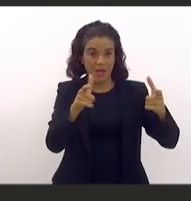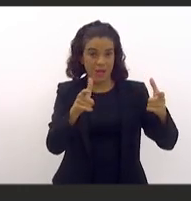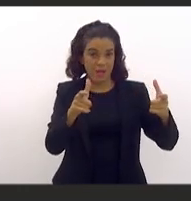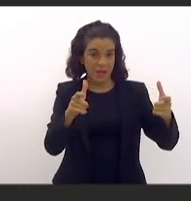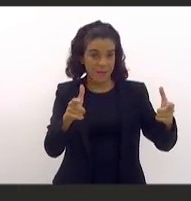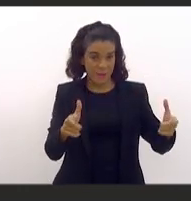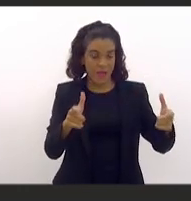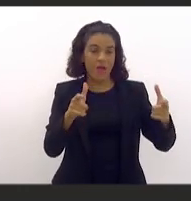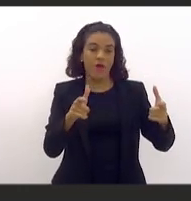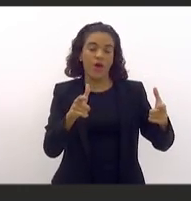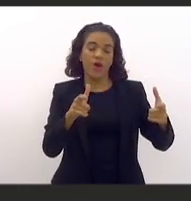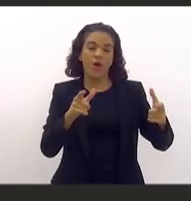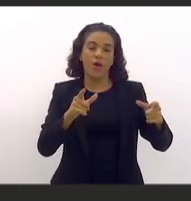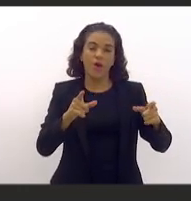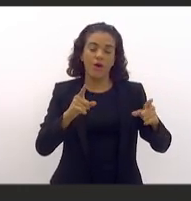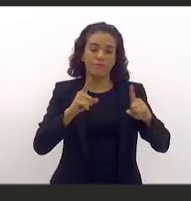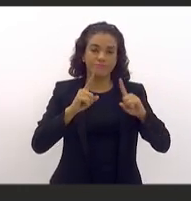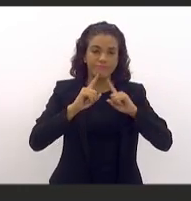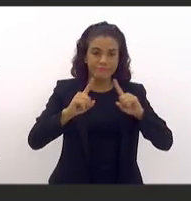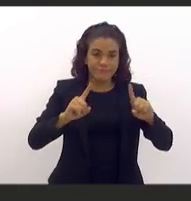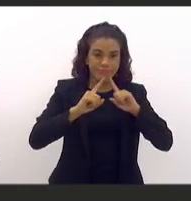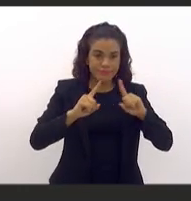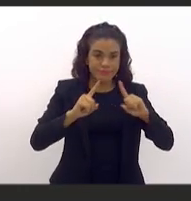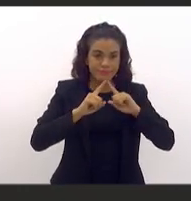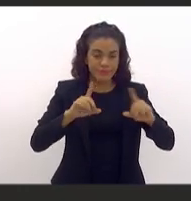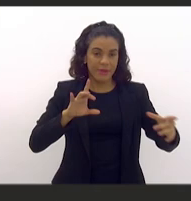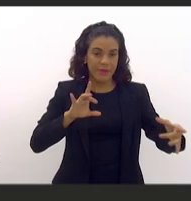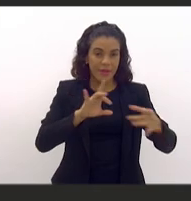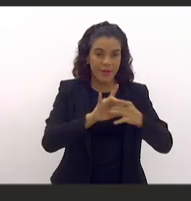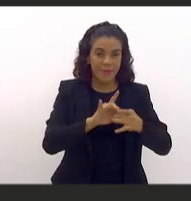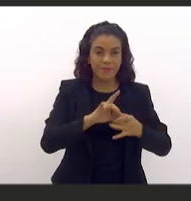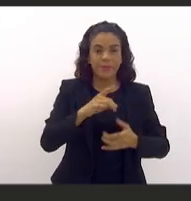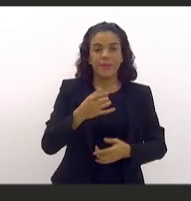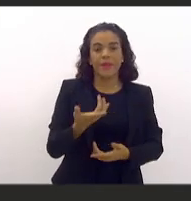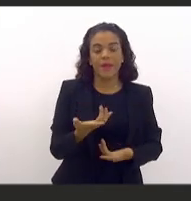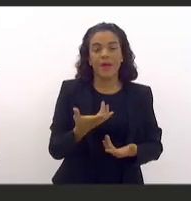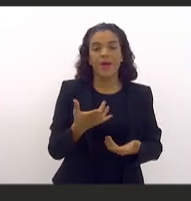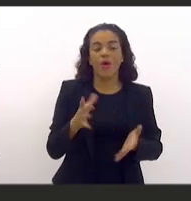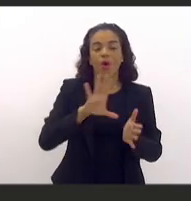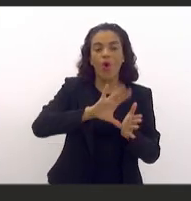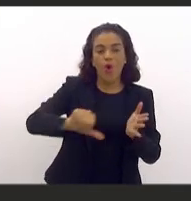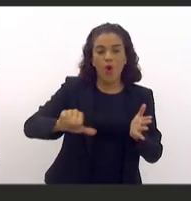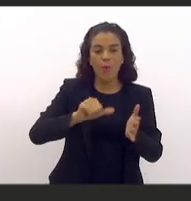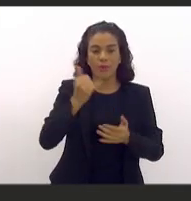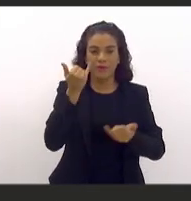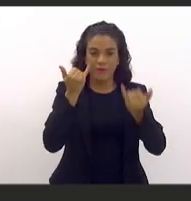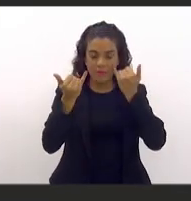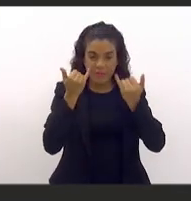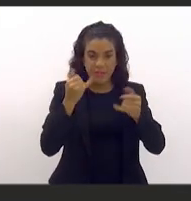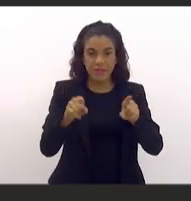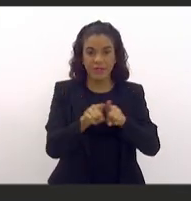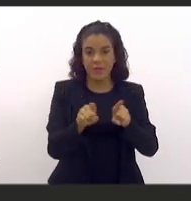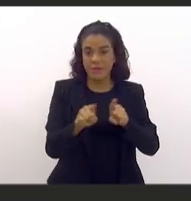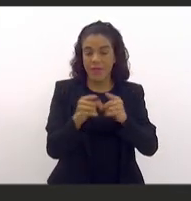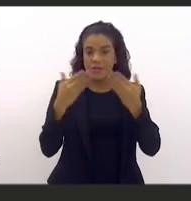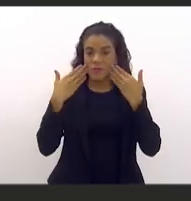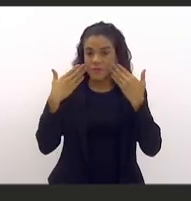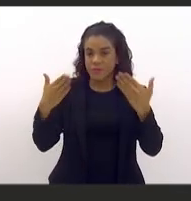um maior relato de denúncias relacionadas com dados pessoais, mas exposição de imagens íntimas, que